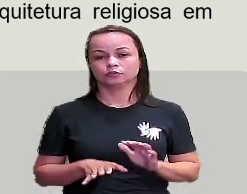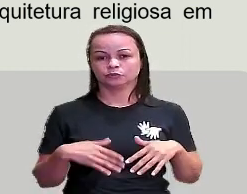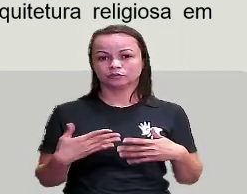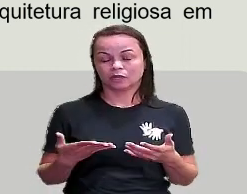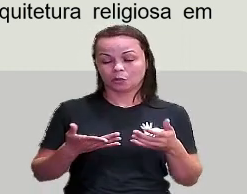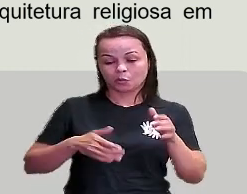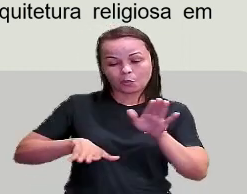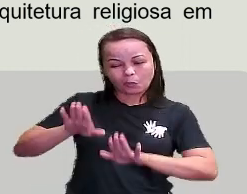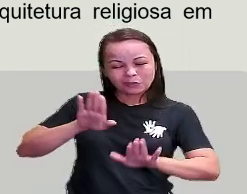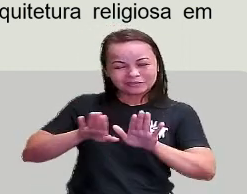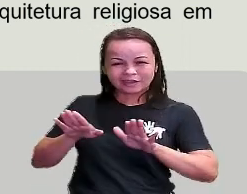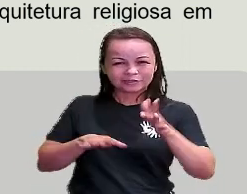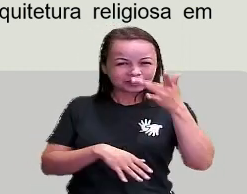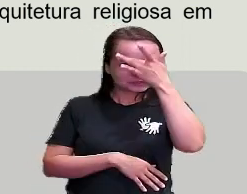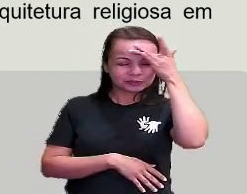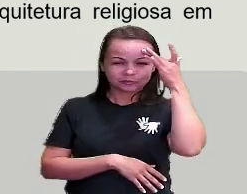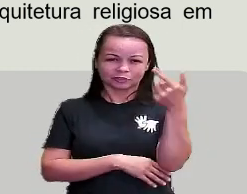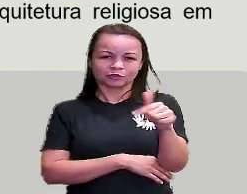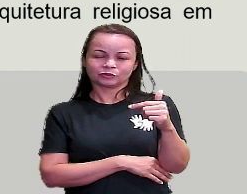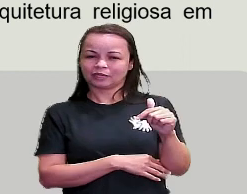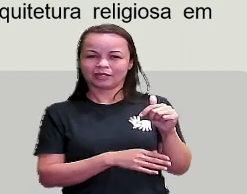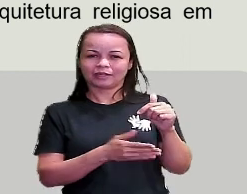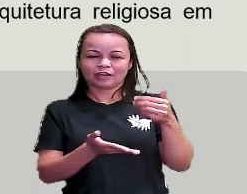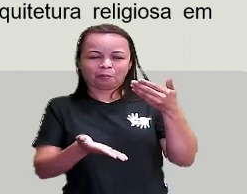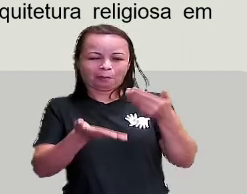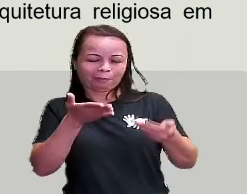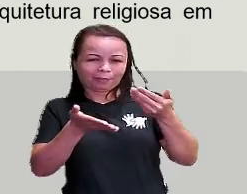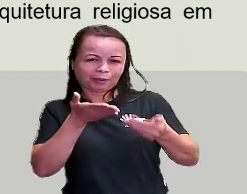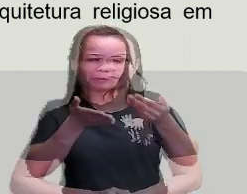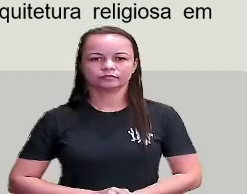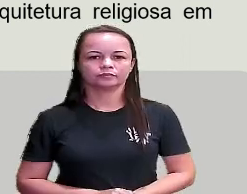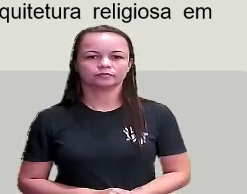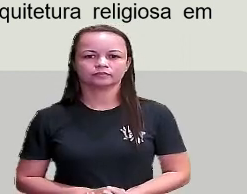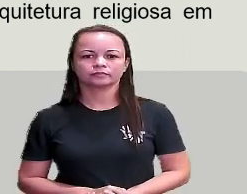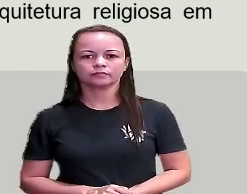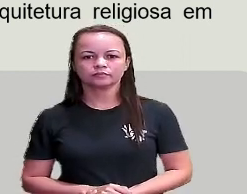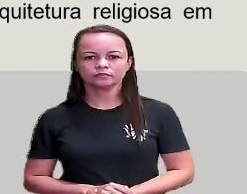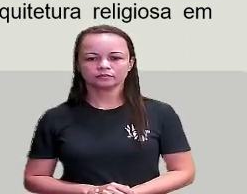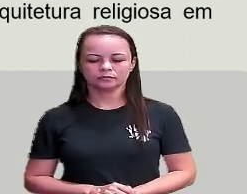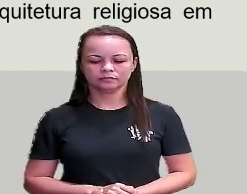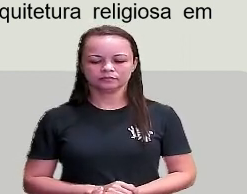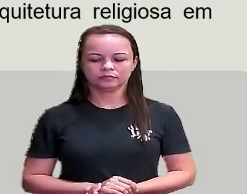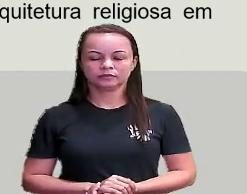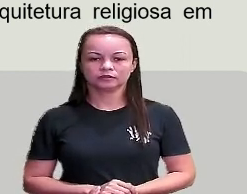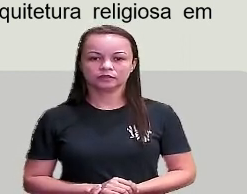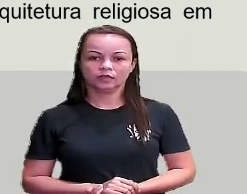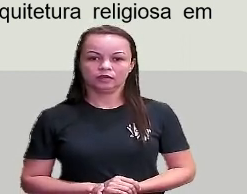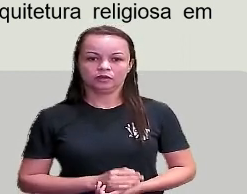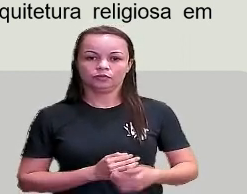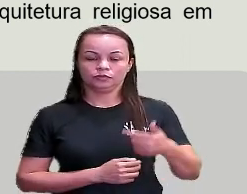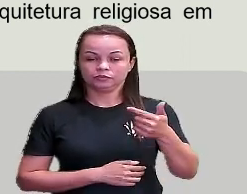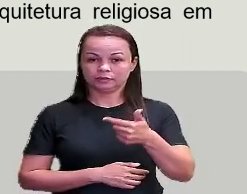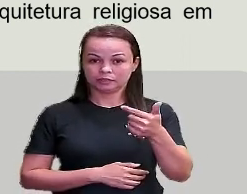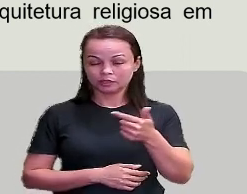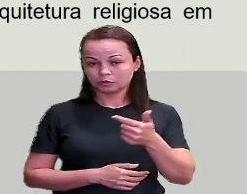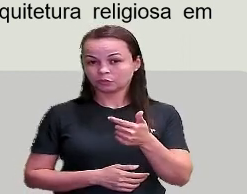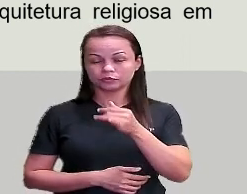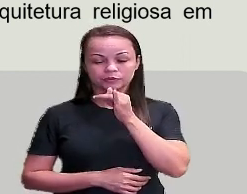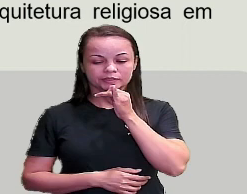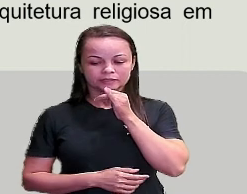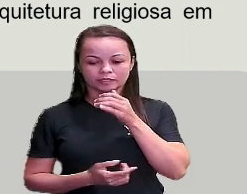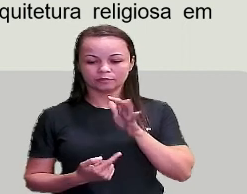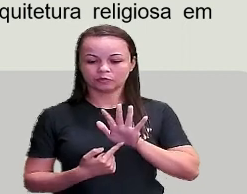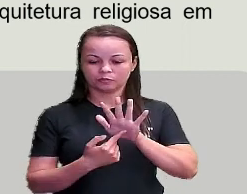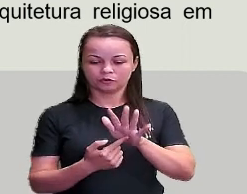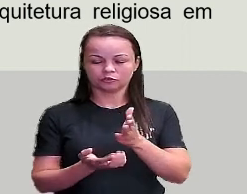que se tinha, então muitas coisas foram se perdendo ao longo da história. E quanto o segundo exemplo, eu trouxe o Sobradinho Mourisco.